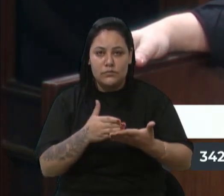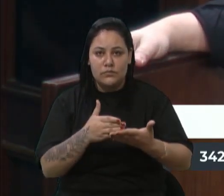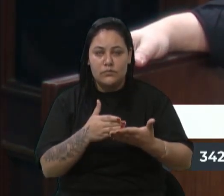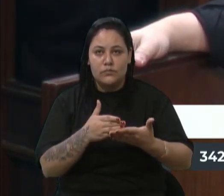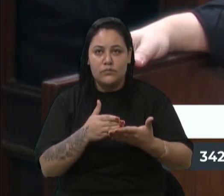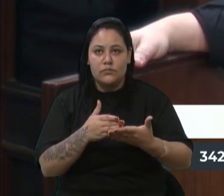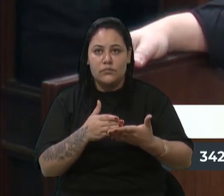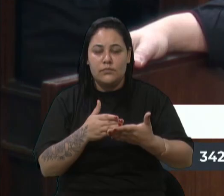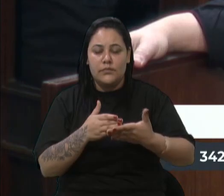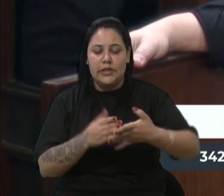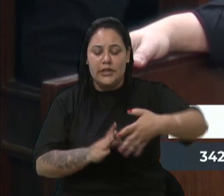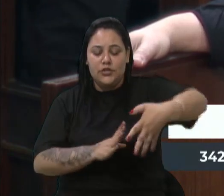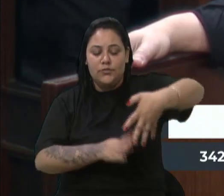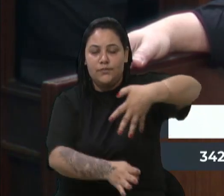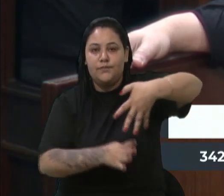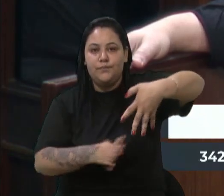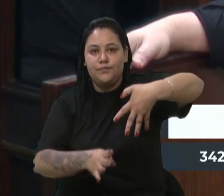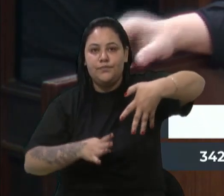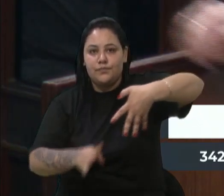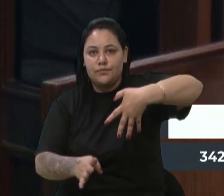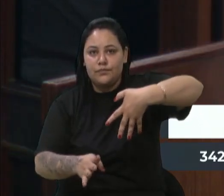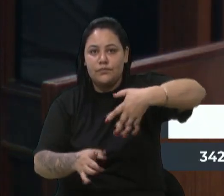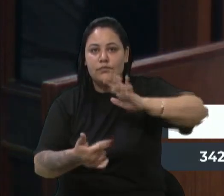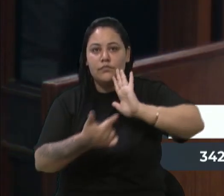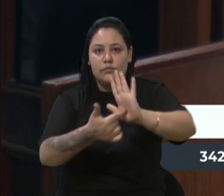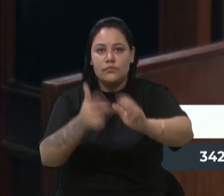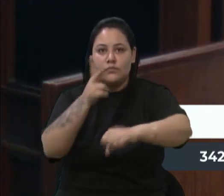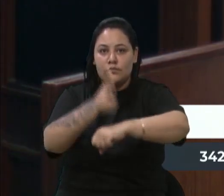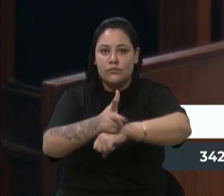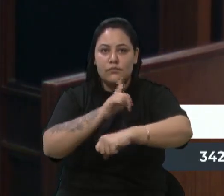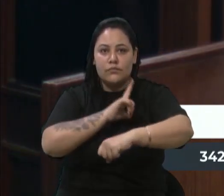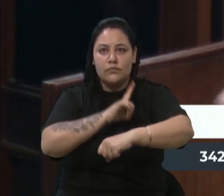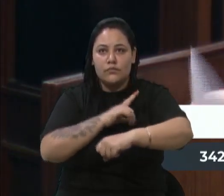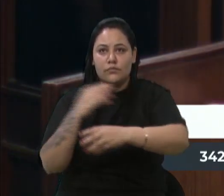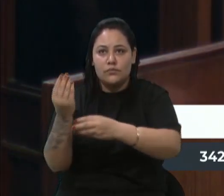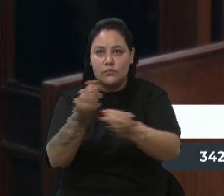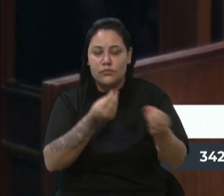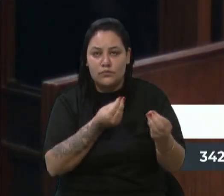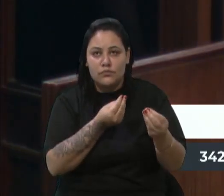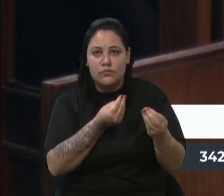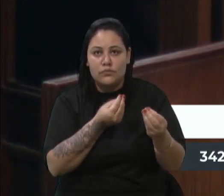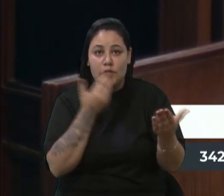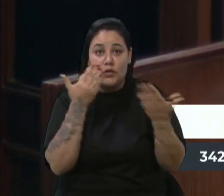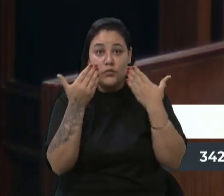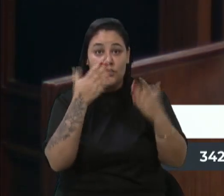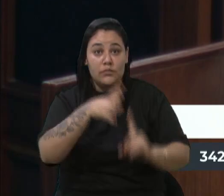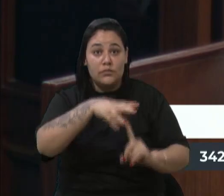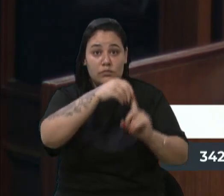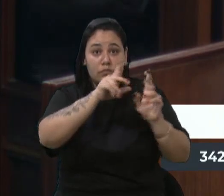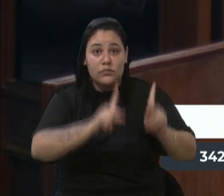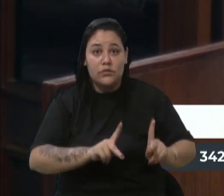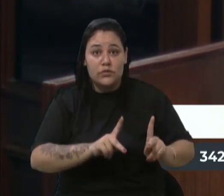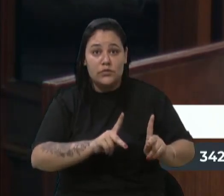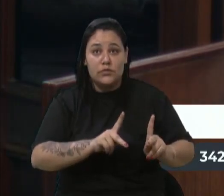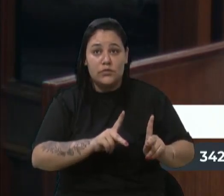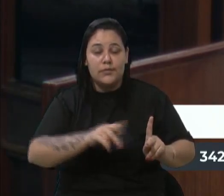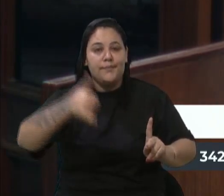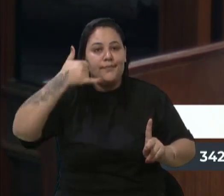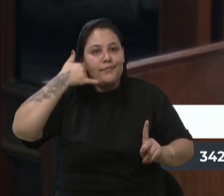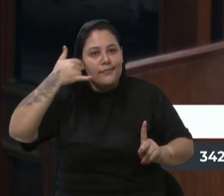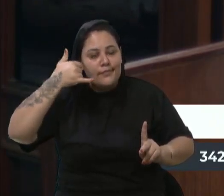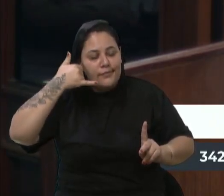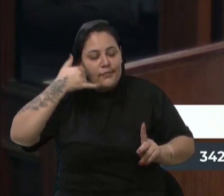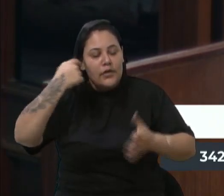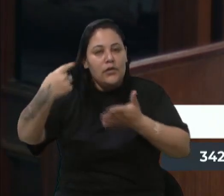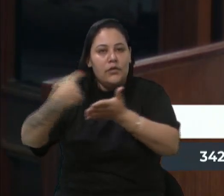dessa legislatura, então nós vamos passar um videozinho, porque temos muitas dúvidas, principalmente as pessoas que estão nos ligando, nos